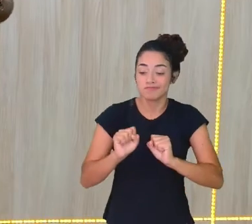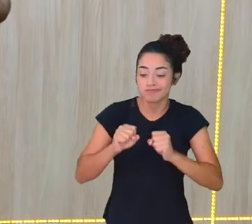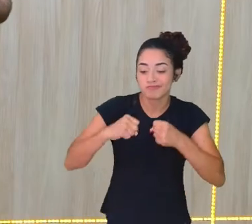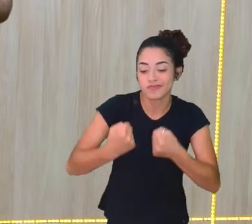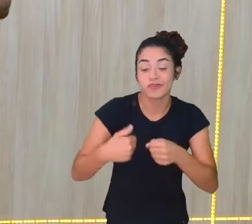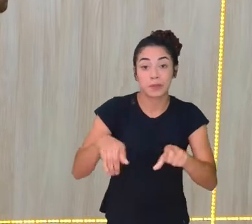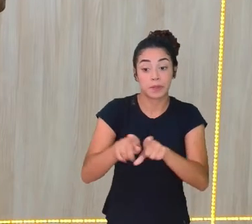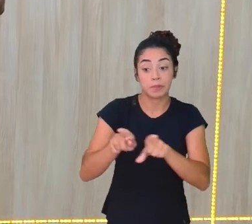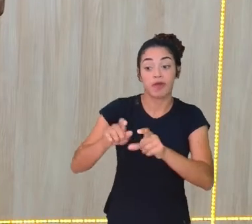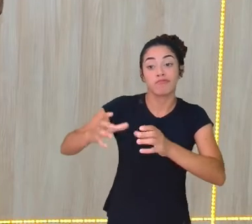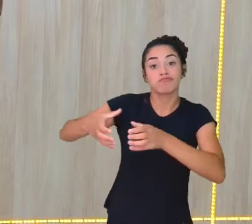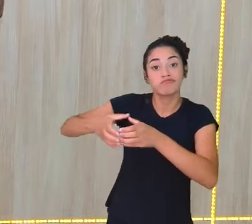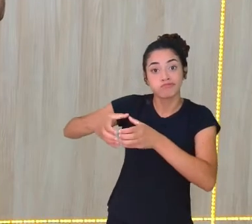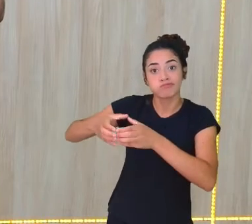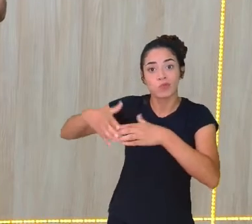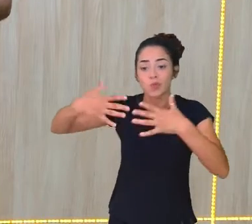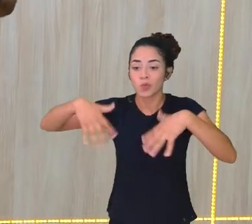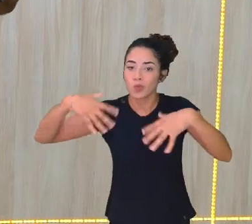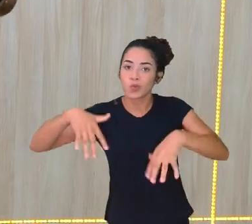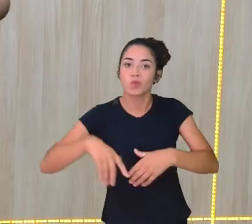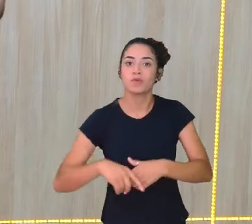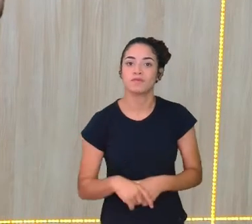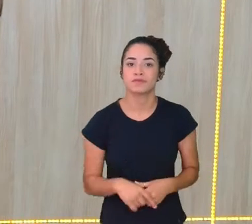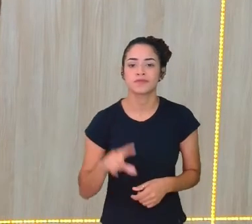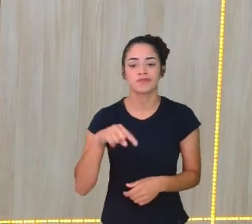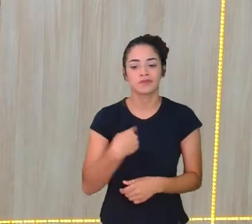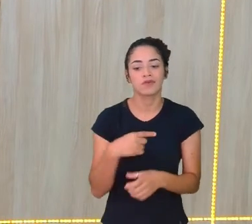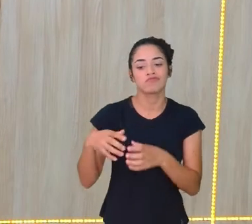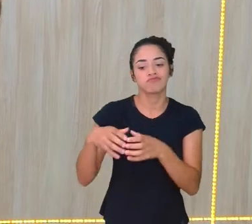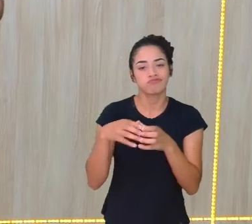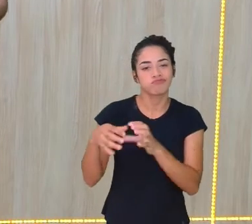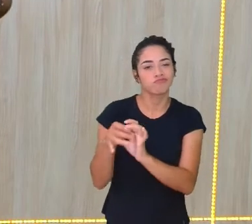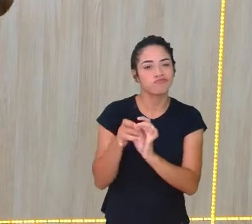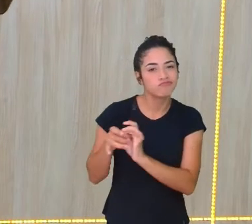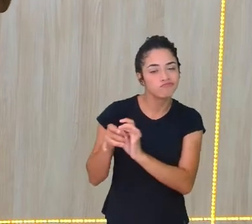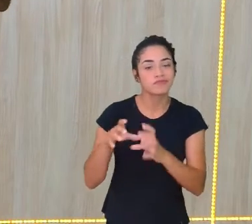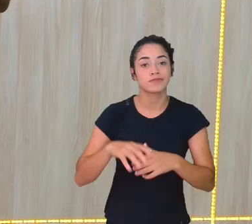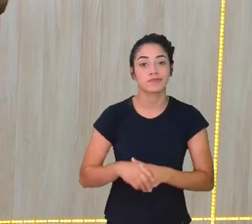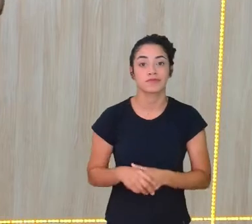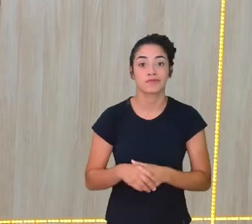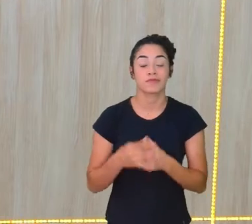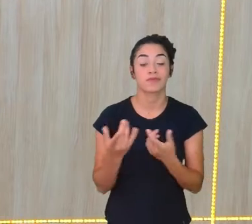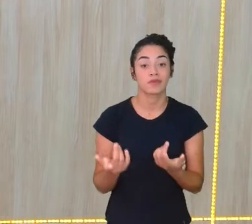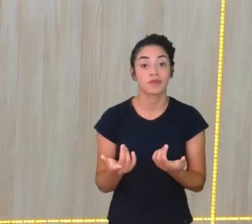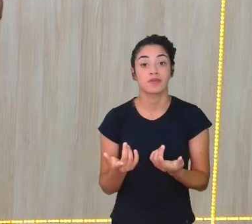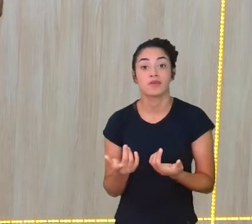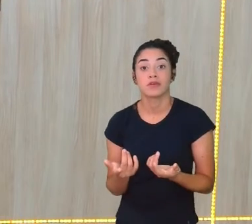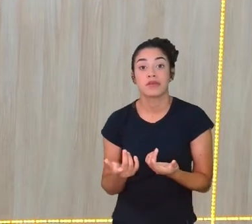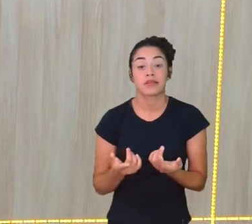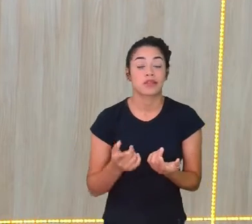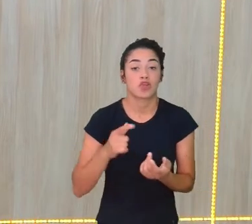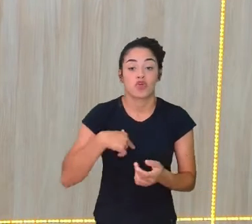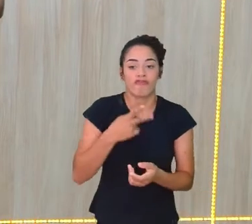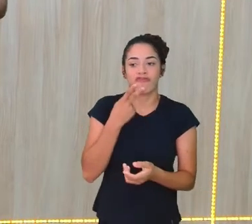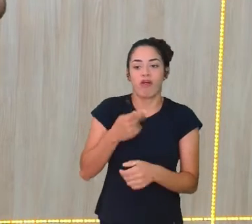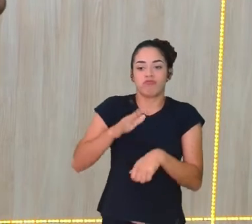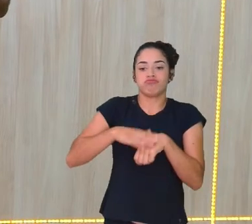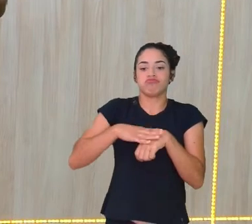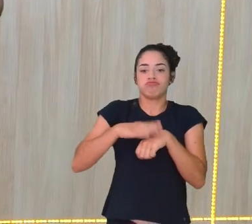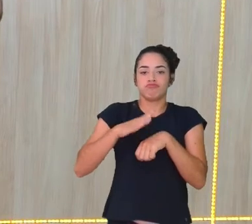grande equipe, a equipe que é como a gente diz, a gente anda muito bem acompanhado, palavras, né, que não são minhas, eu